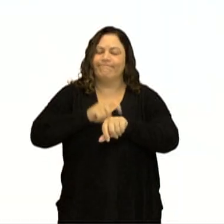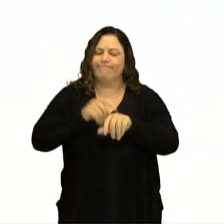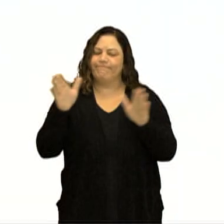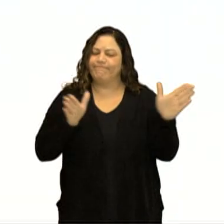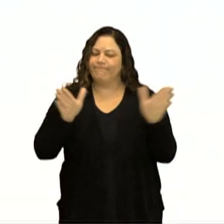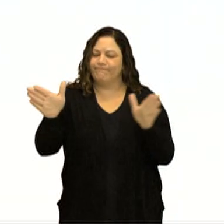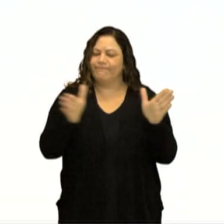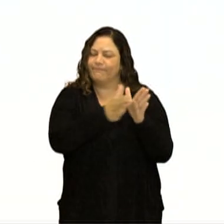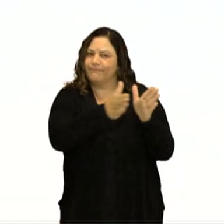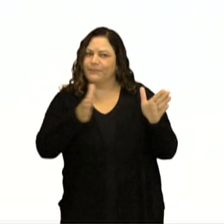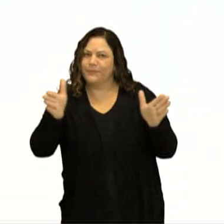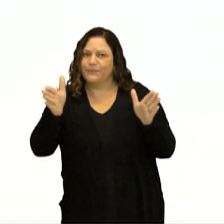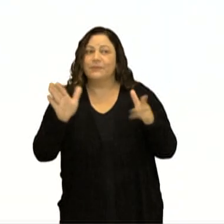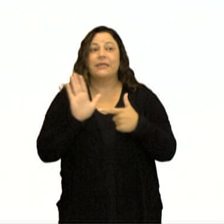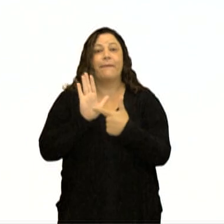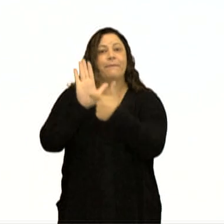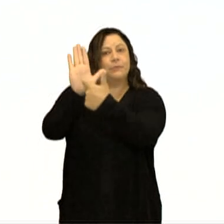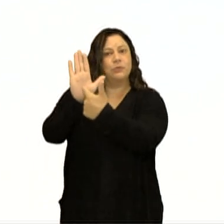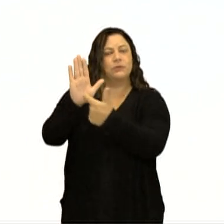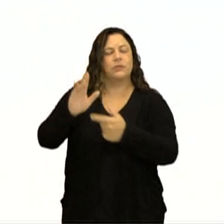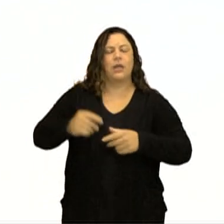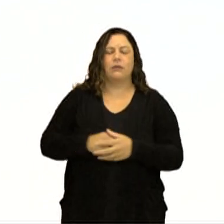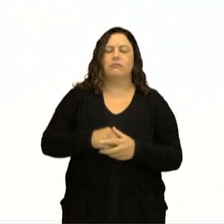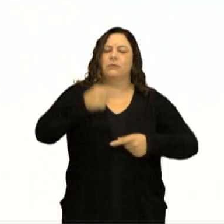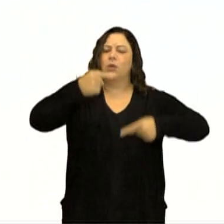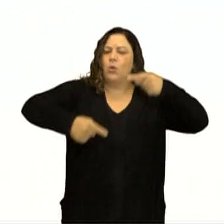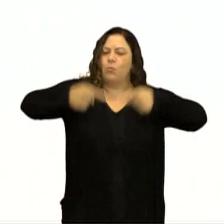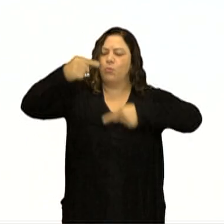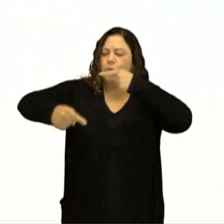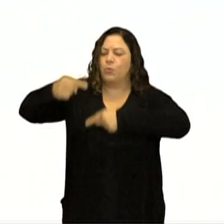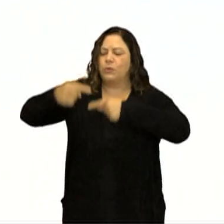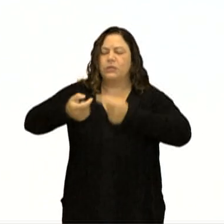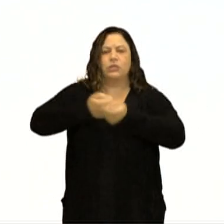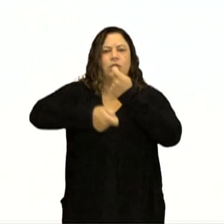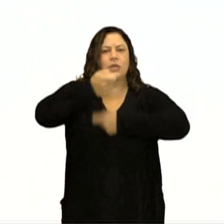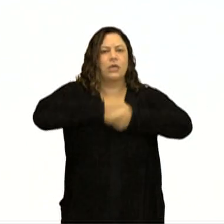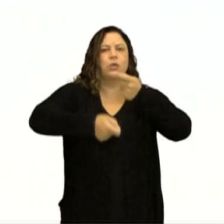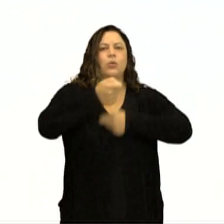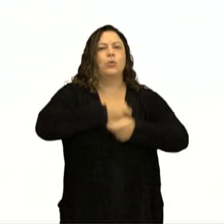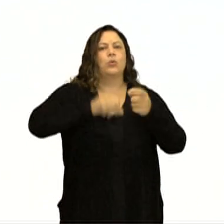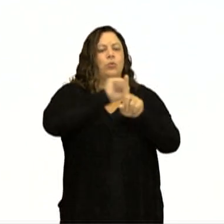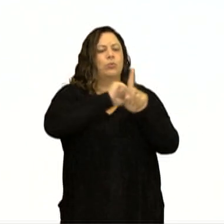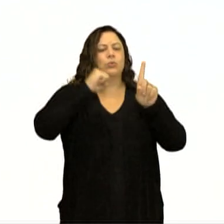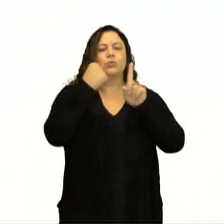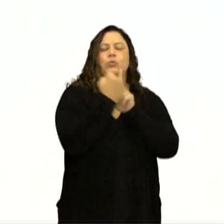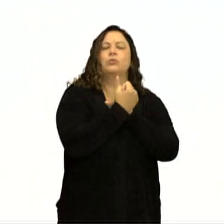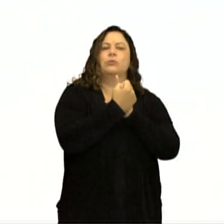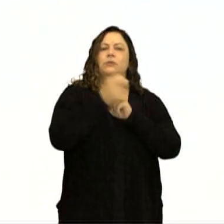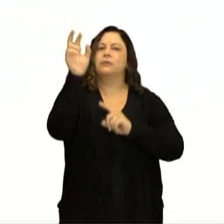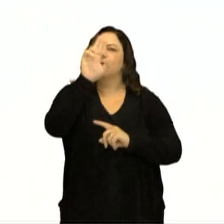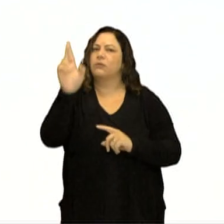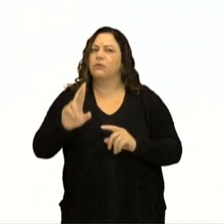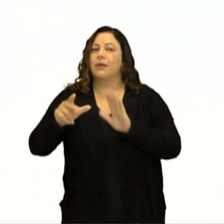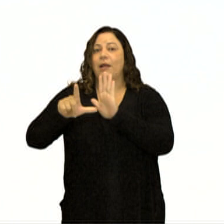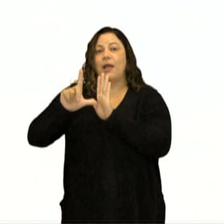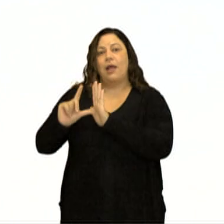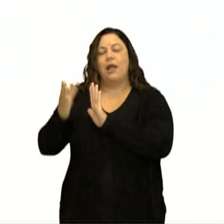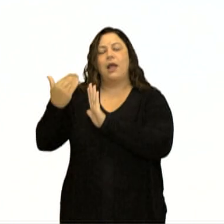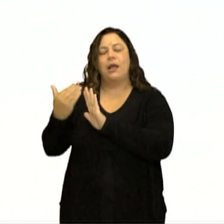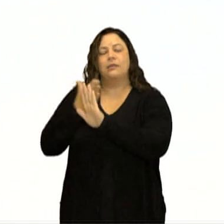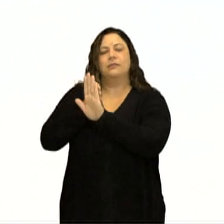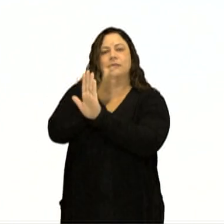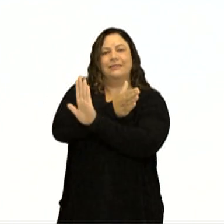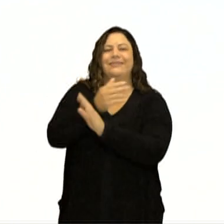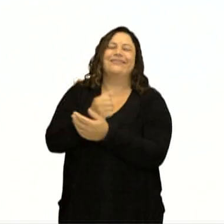para apresentar a situação política, econômica e social da Rússia antes de